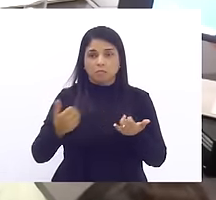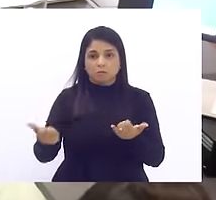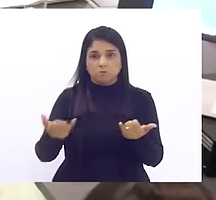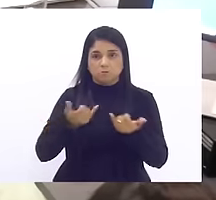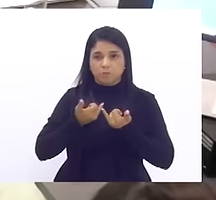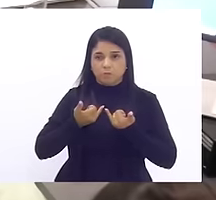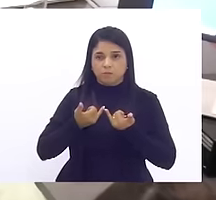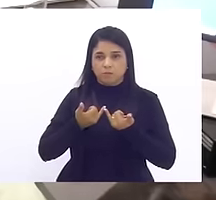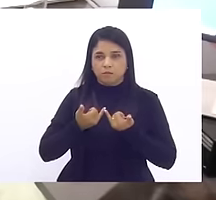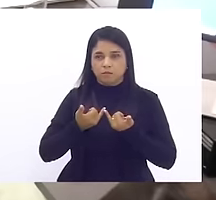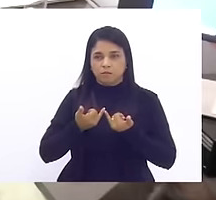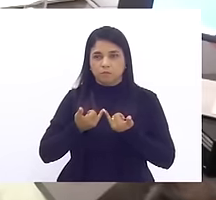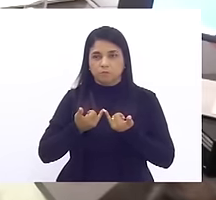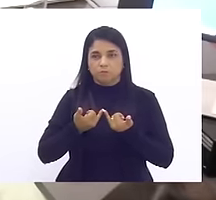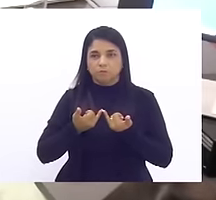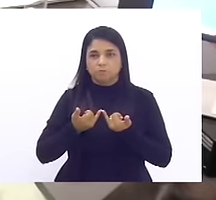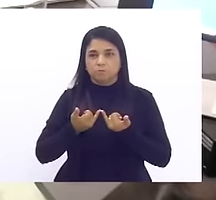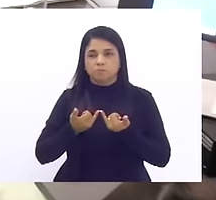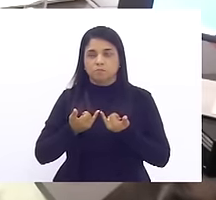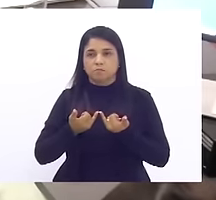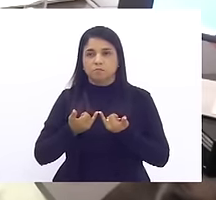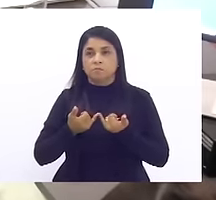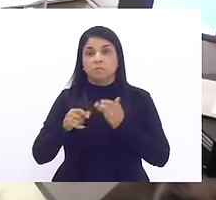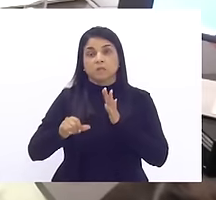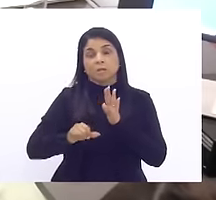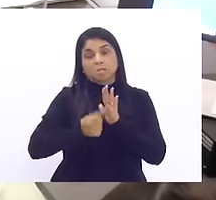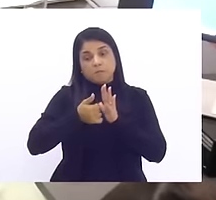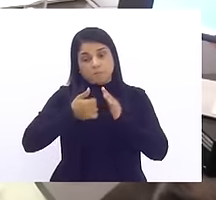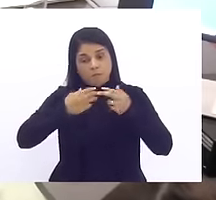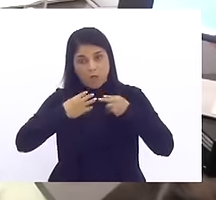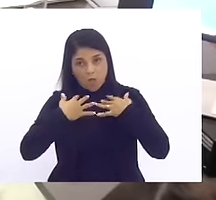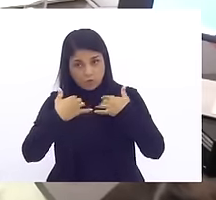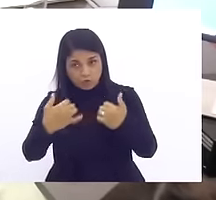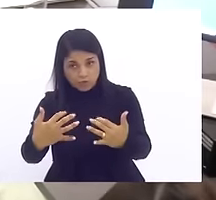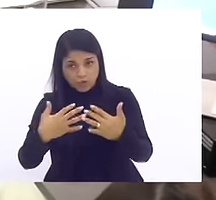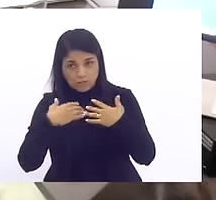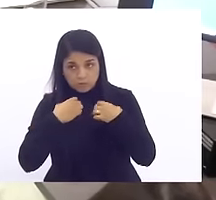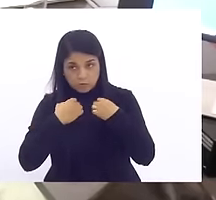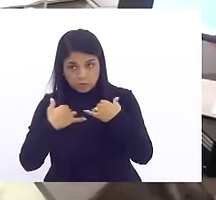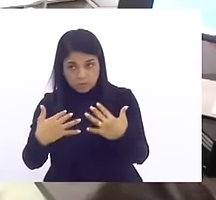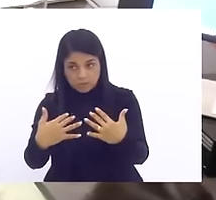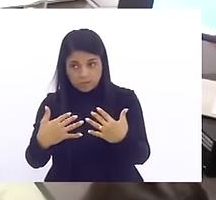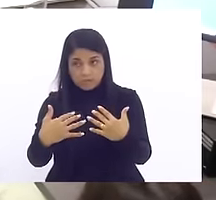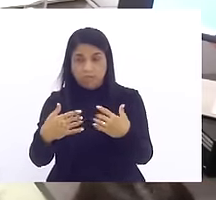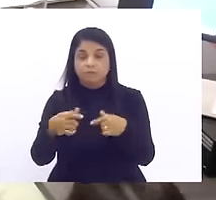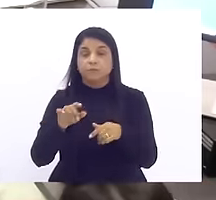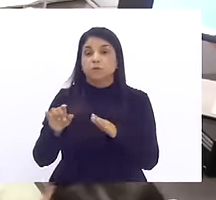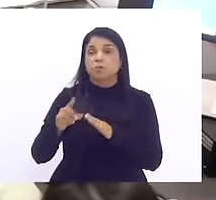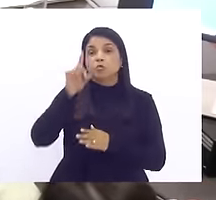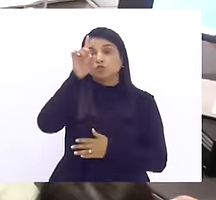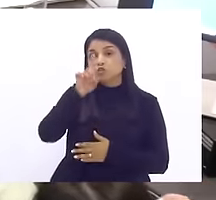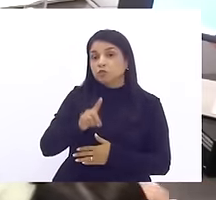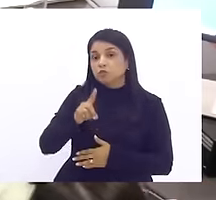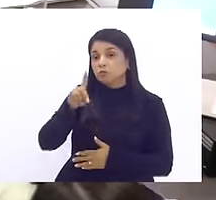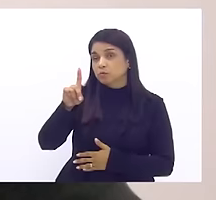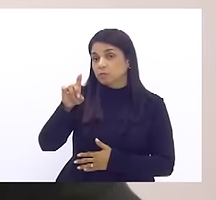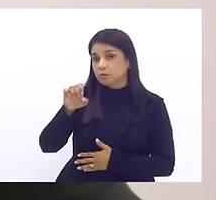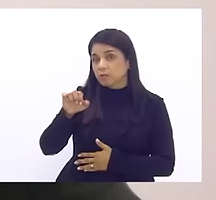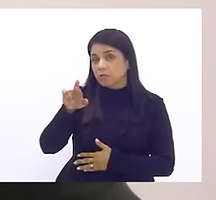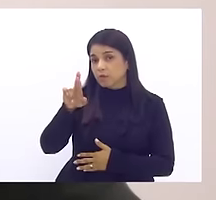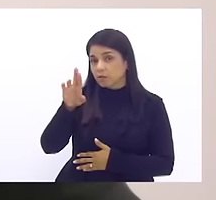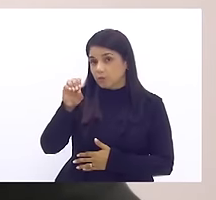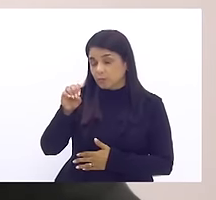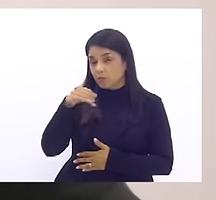E aí nós temos na primeira audiência na primeira audiência o diretor do Detran ele